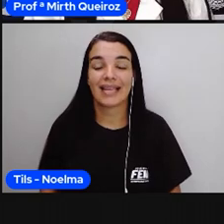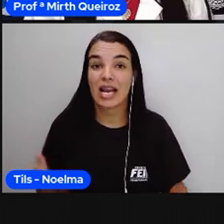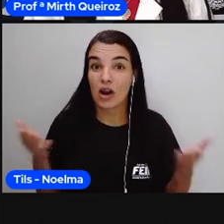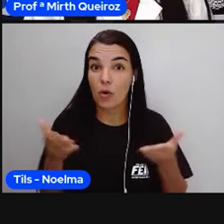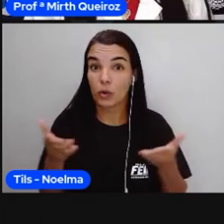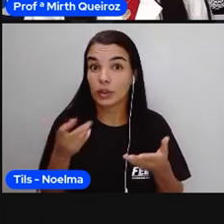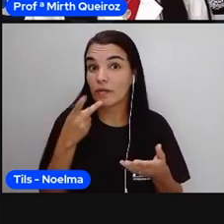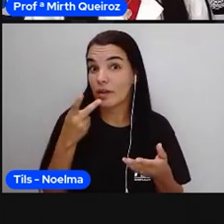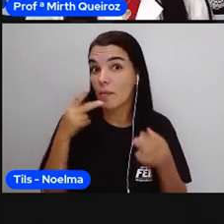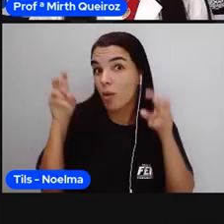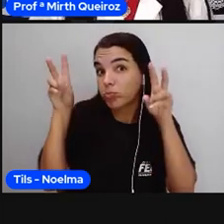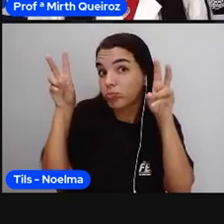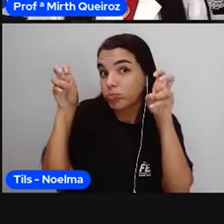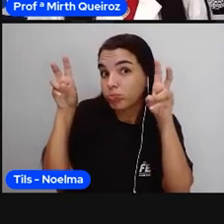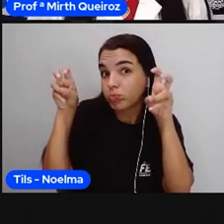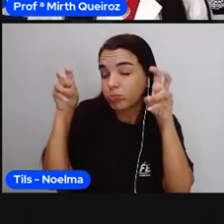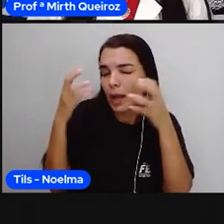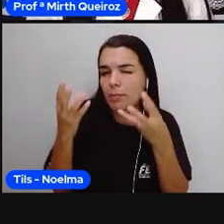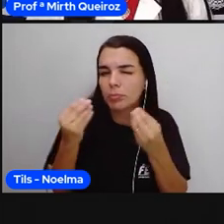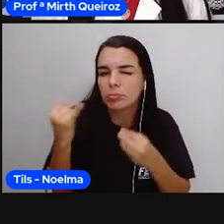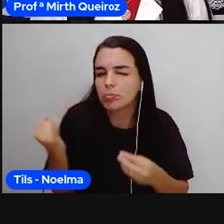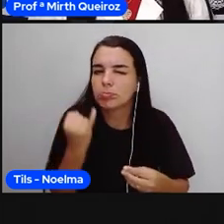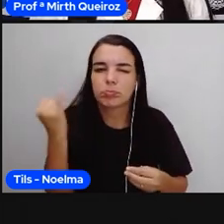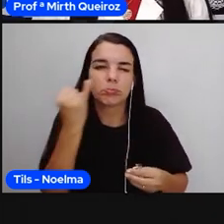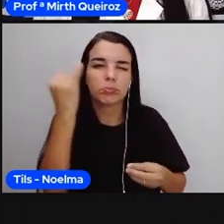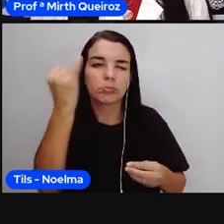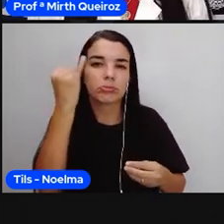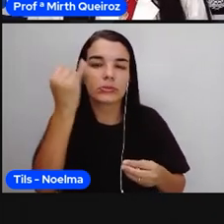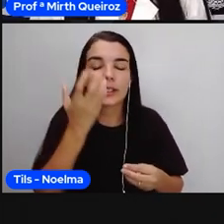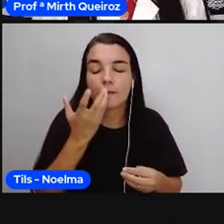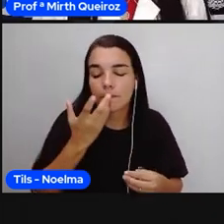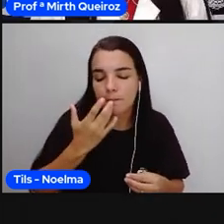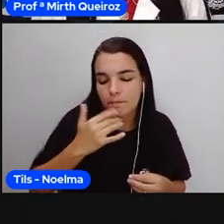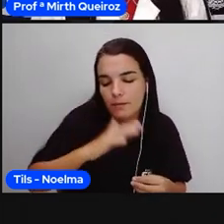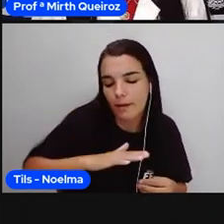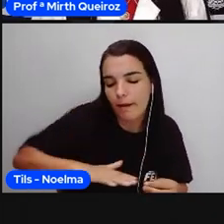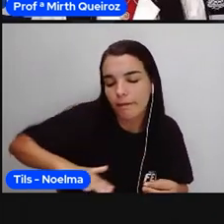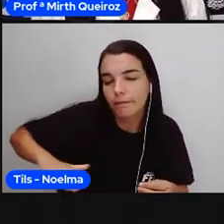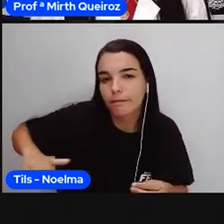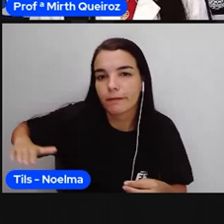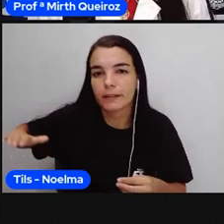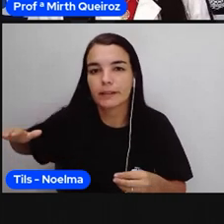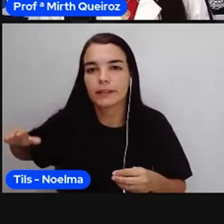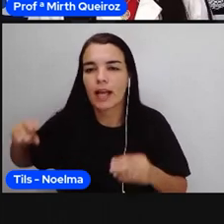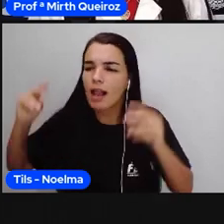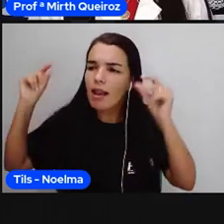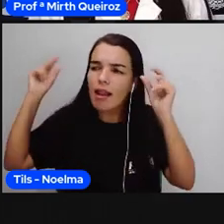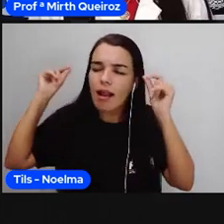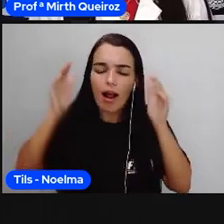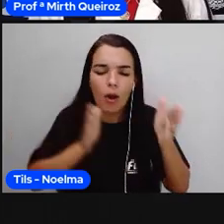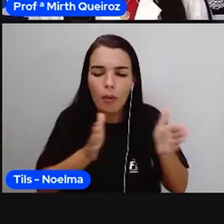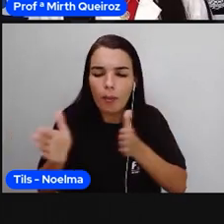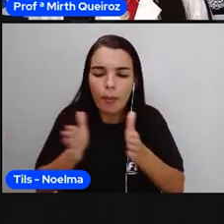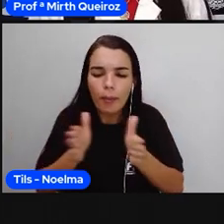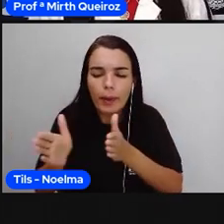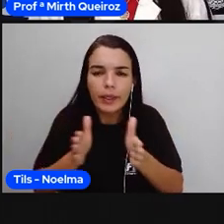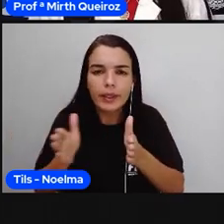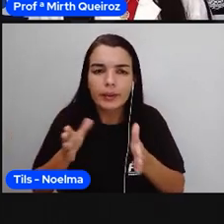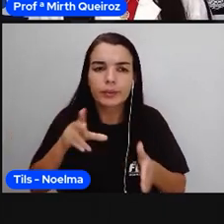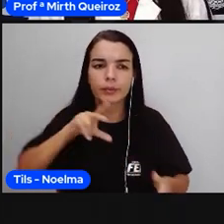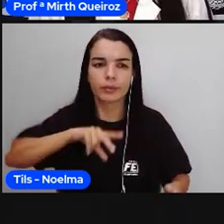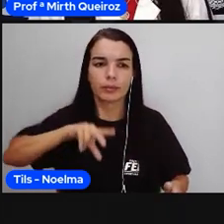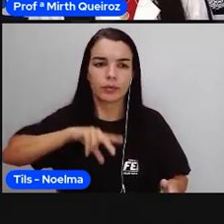Falaremos de um assunto que é extremamente importante, que é sobre a infância, né? Hoje, graças a Deus, né, a maioria